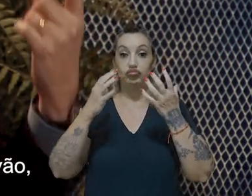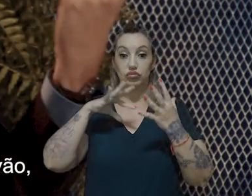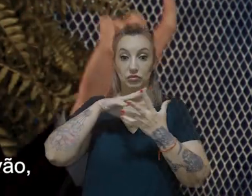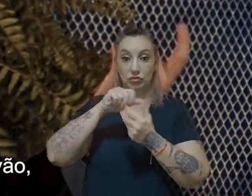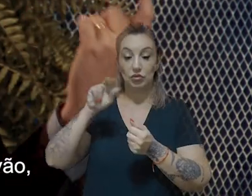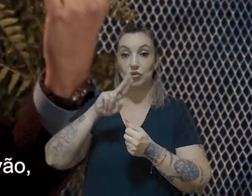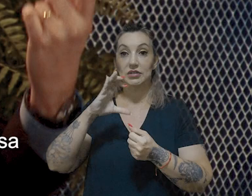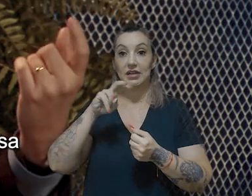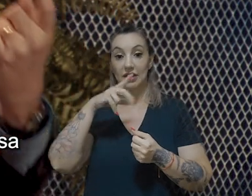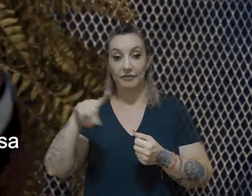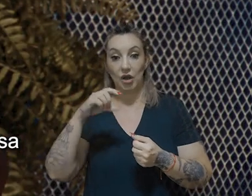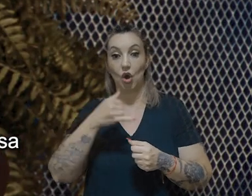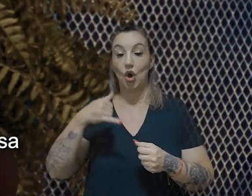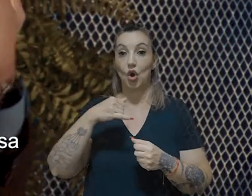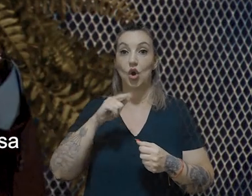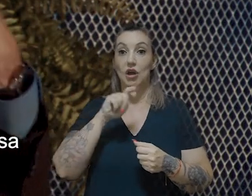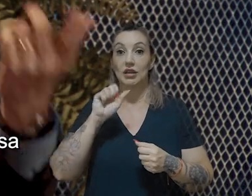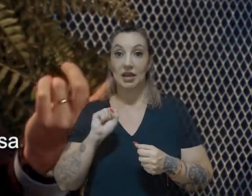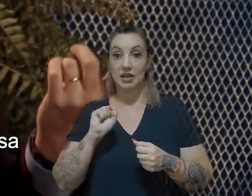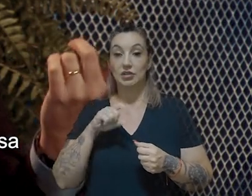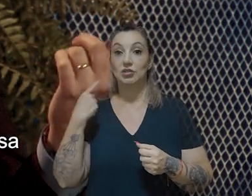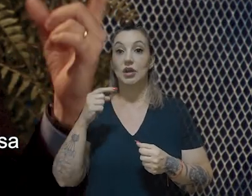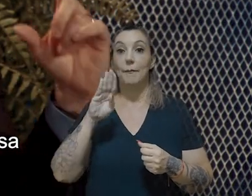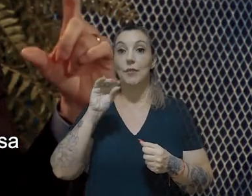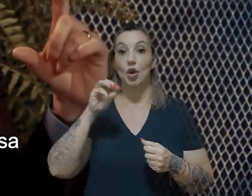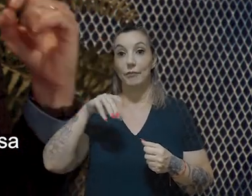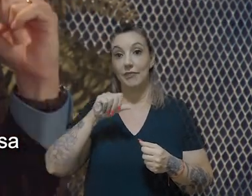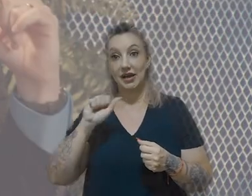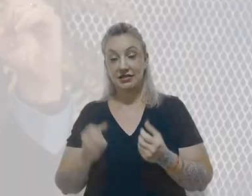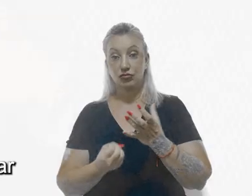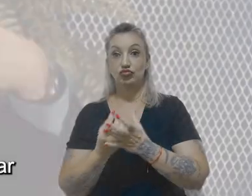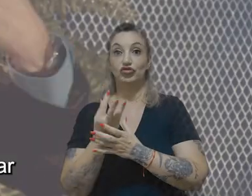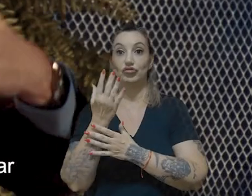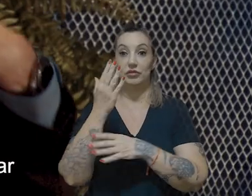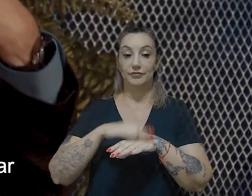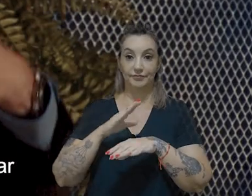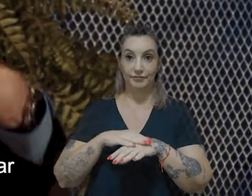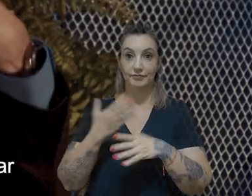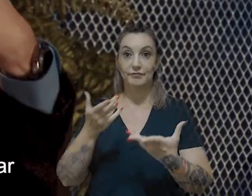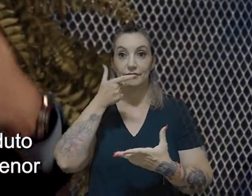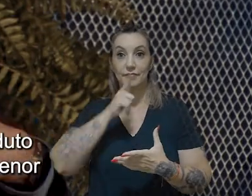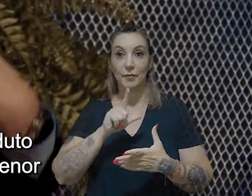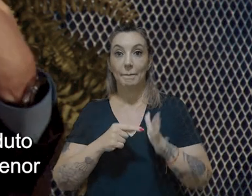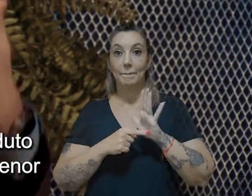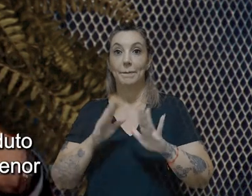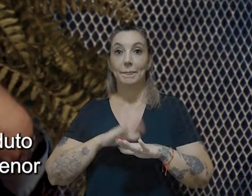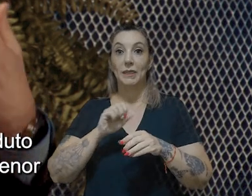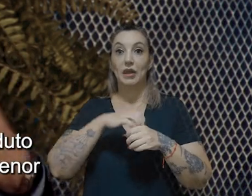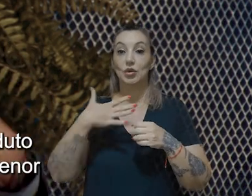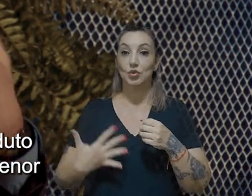refinarias usa carvão óleo ou gás né Nós usamos biomassa para produzir o vapor como é que você consegue colocar mais